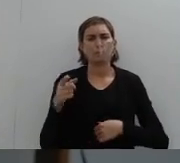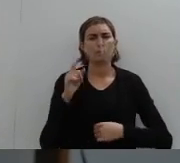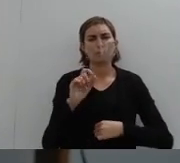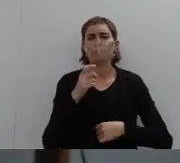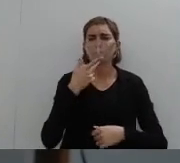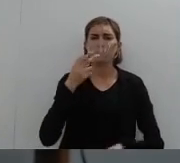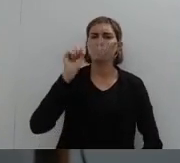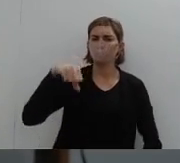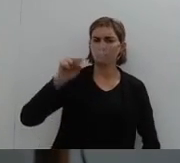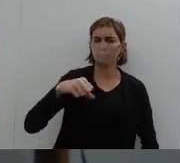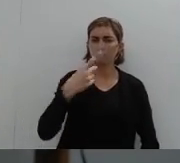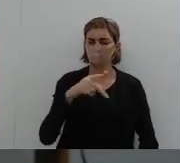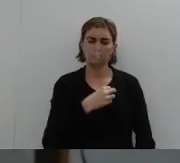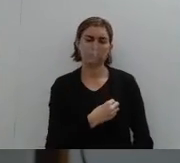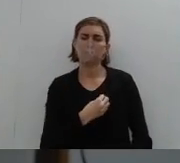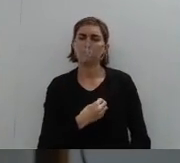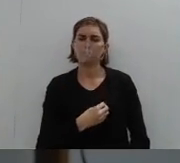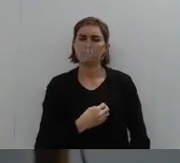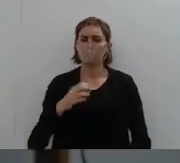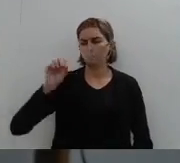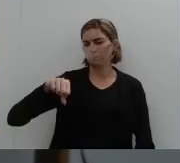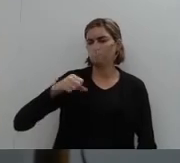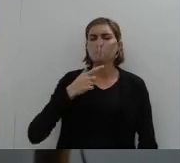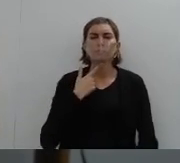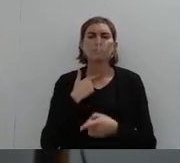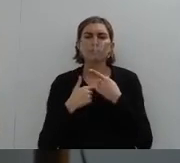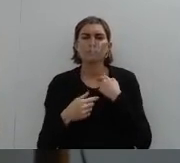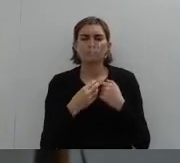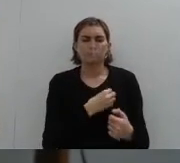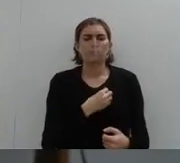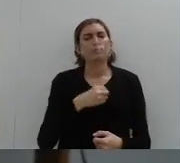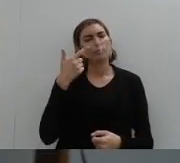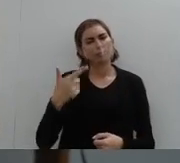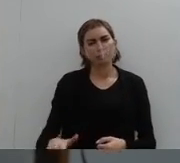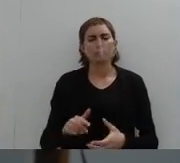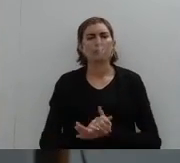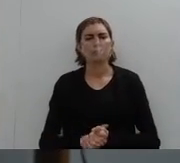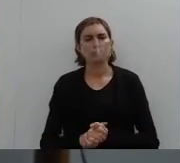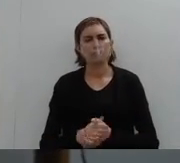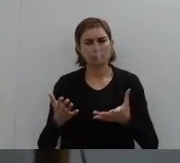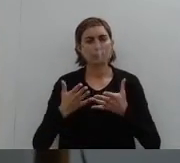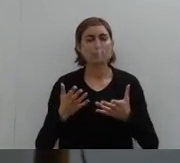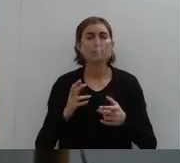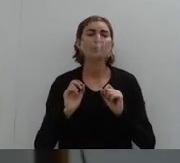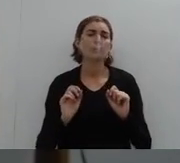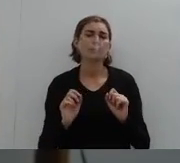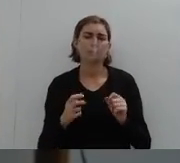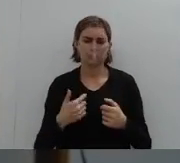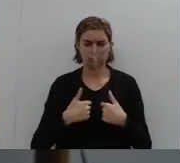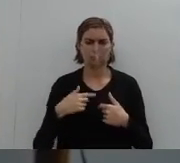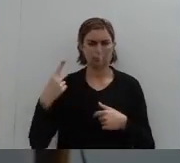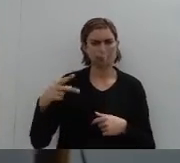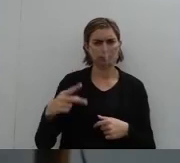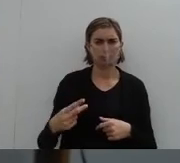dizer sim para a sua vida, que você possa desejar vivê-la de novo. Quem seria capaz de fazer isso? Segundo